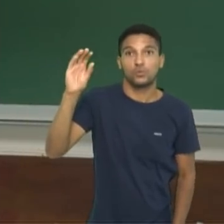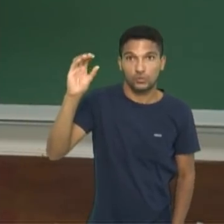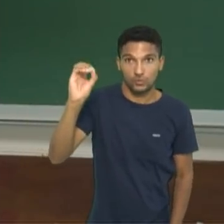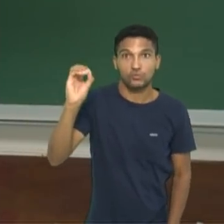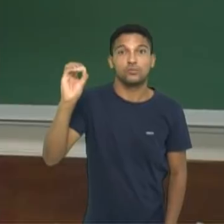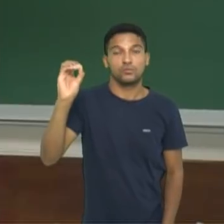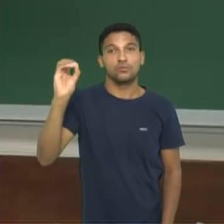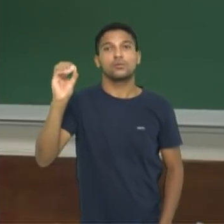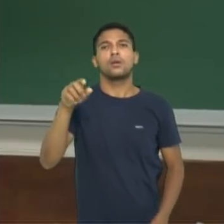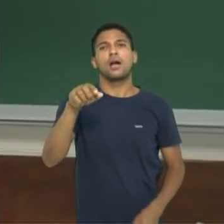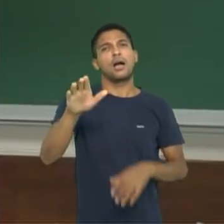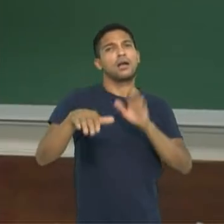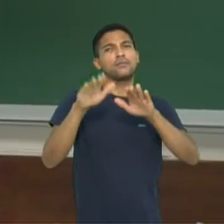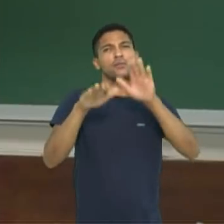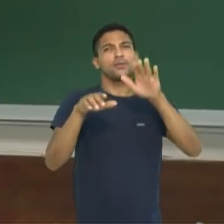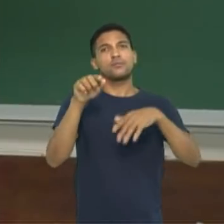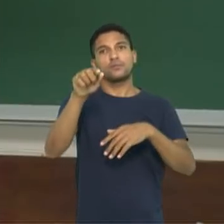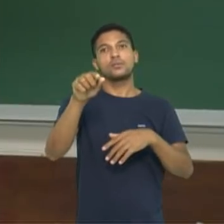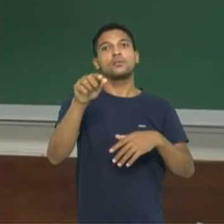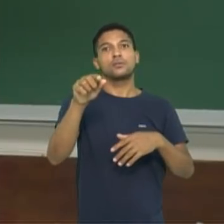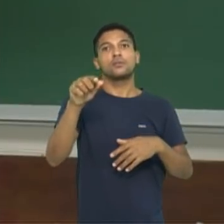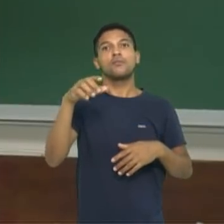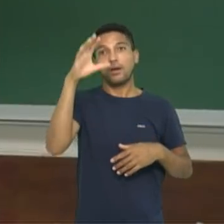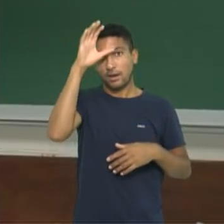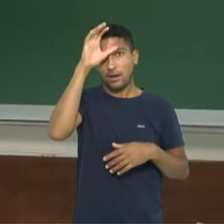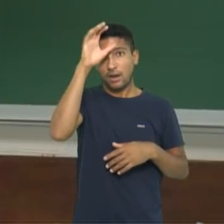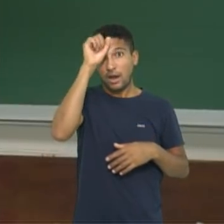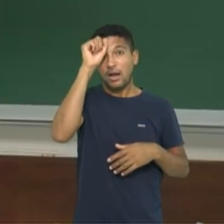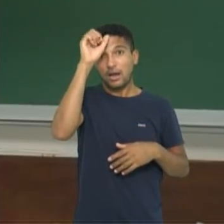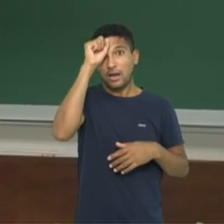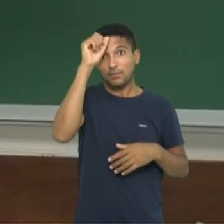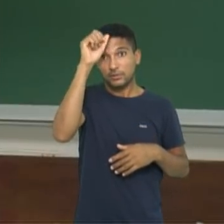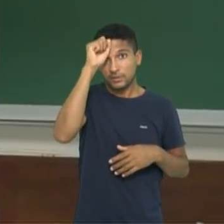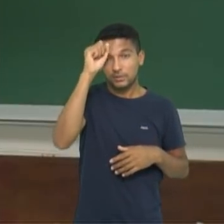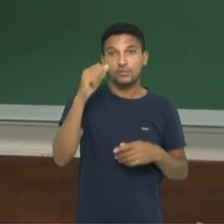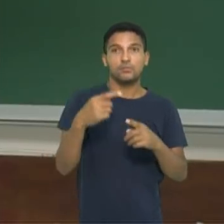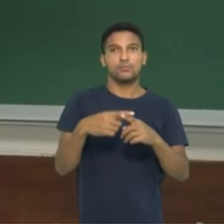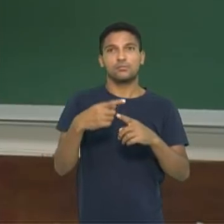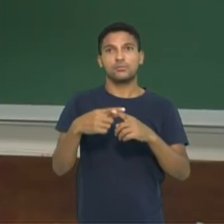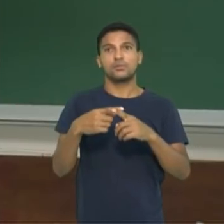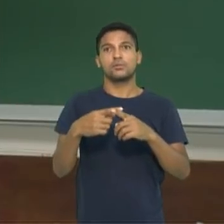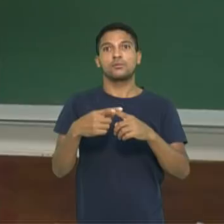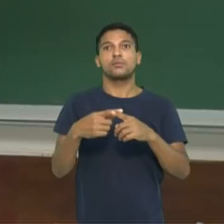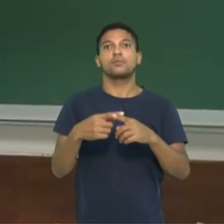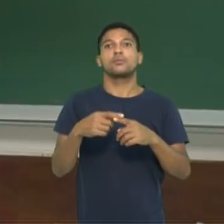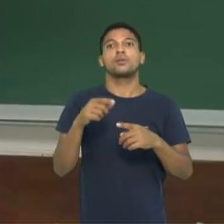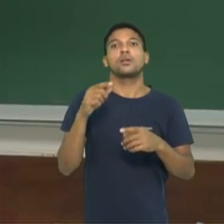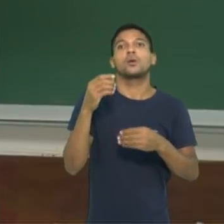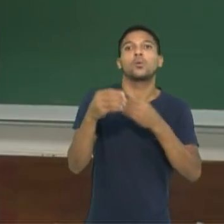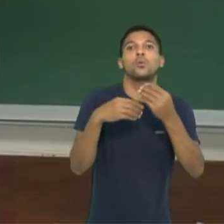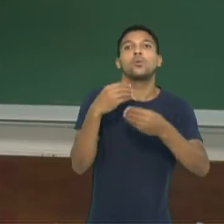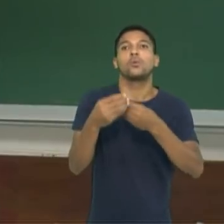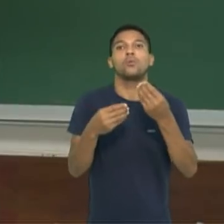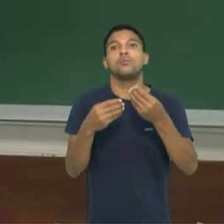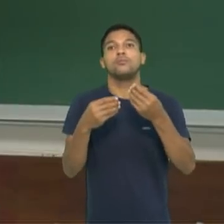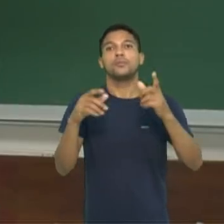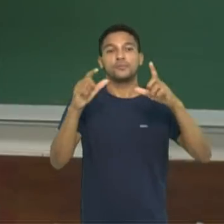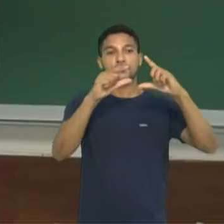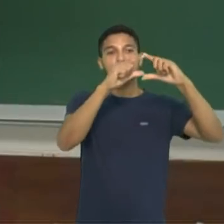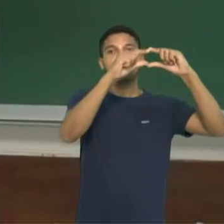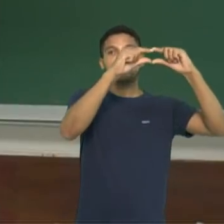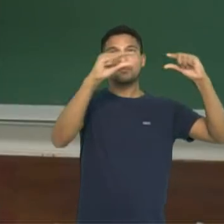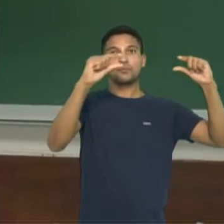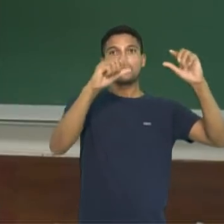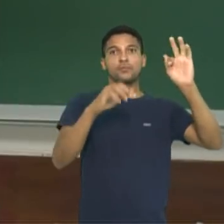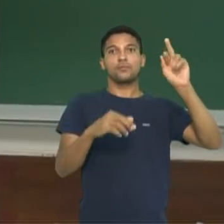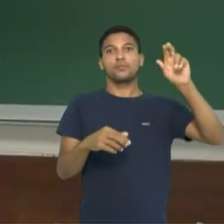a classificação dentro da norma gramatical de como que a gente chama uma oração, como que a gente considera uma frase e quando que a